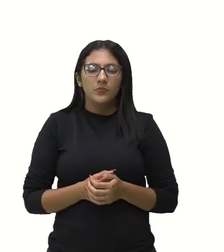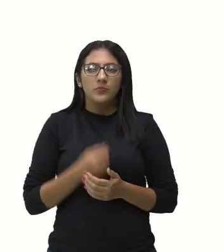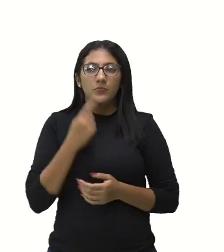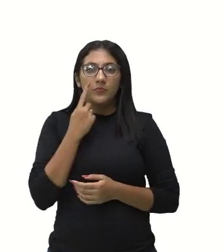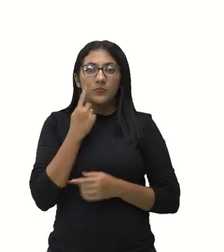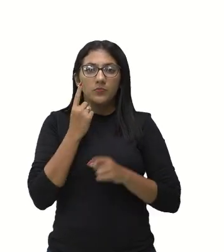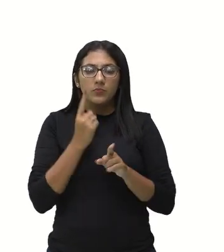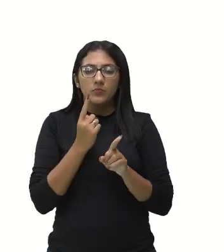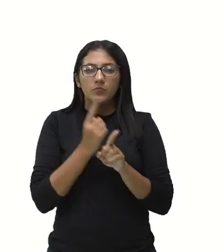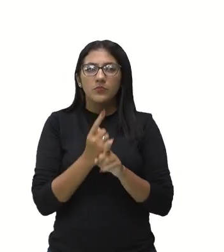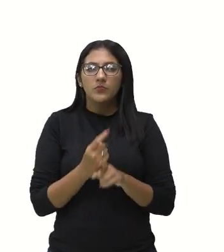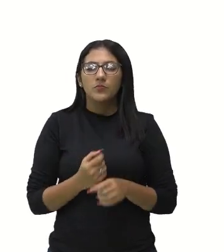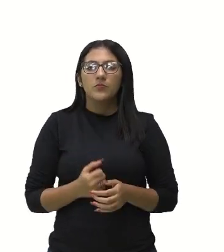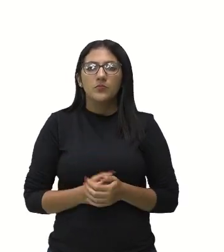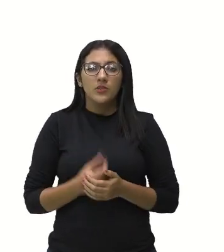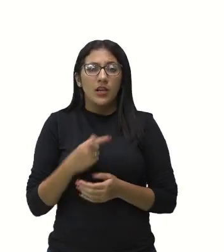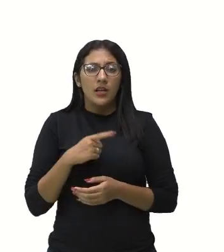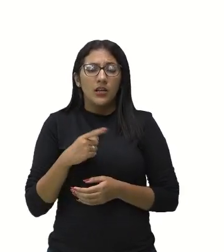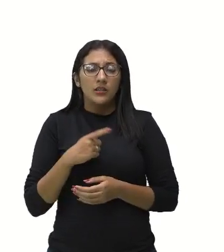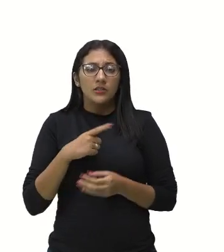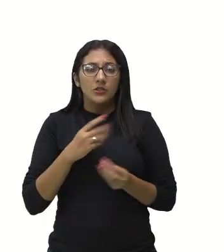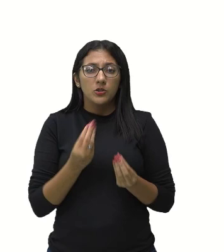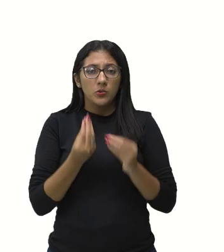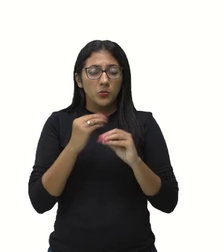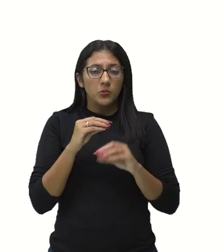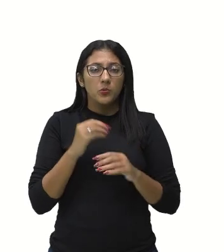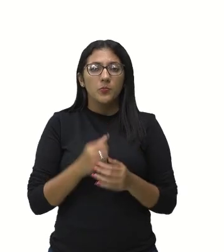3,14 vezes 25. Isso aí vai restar